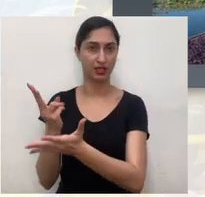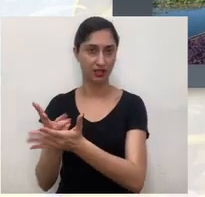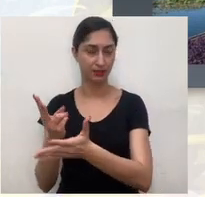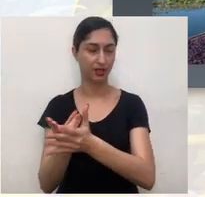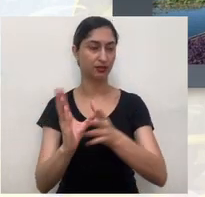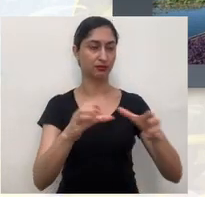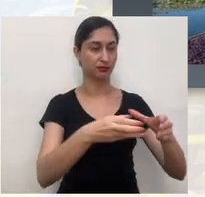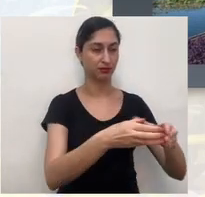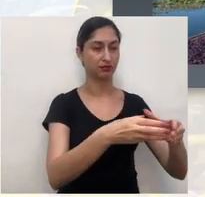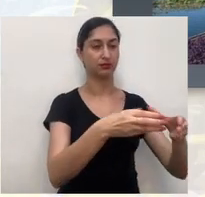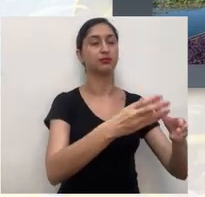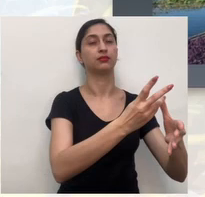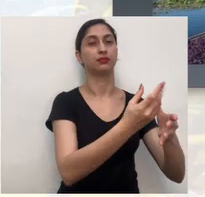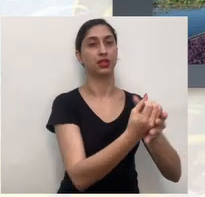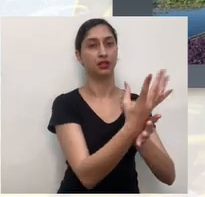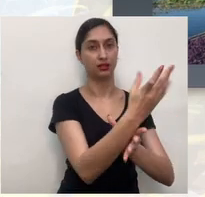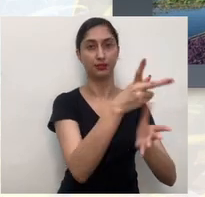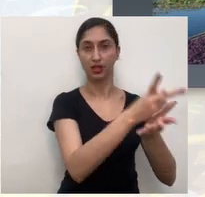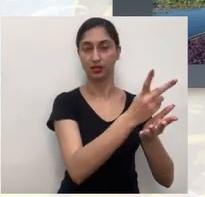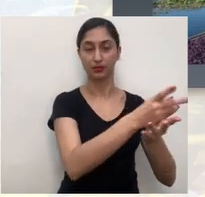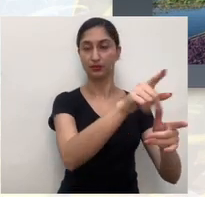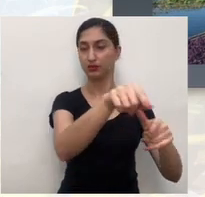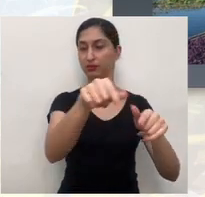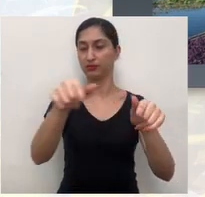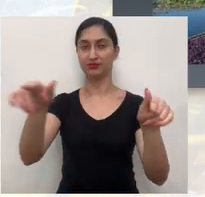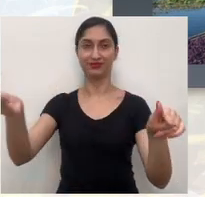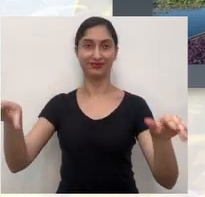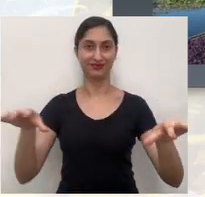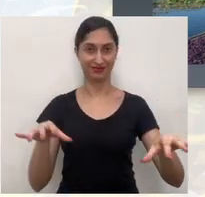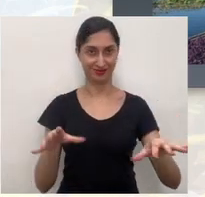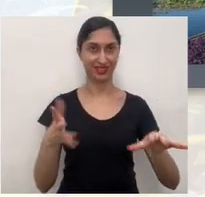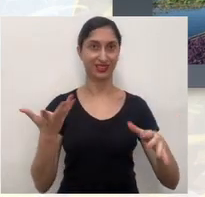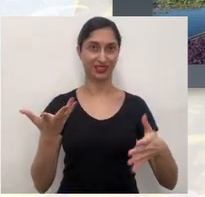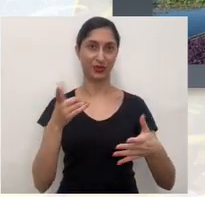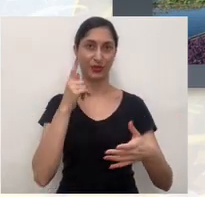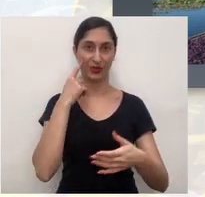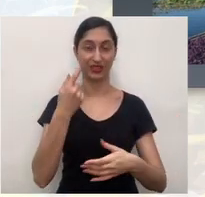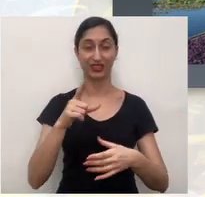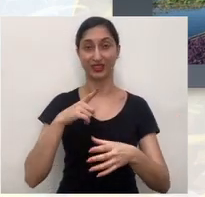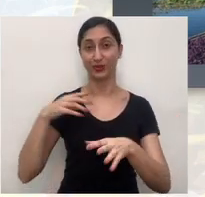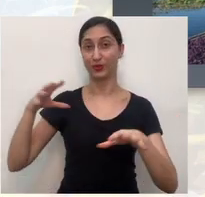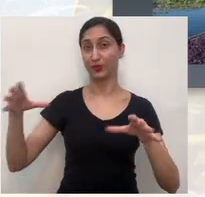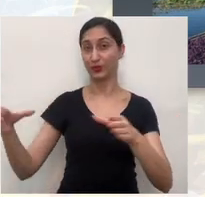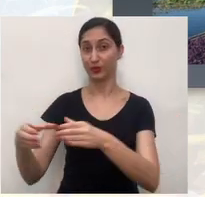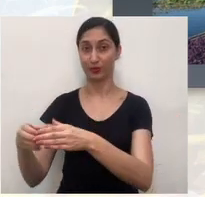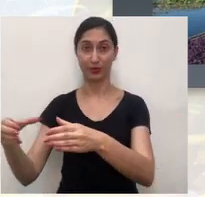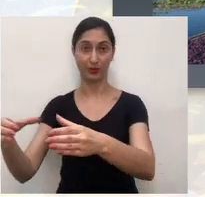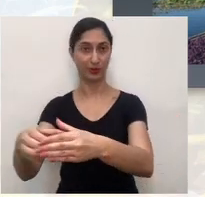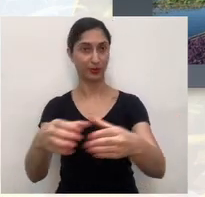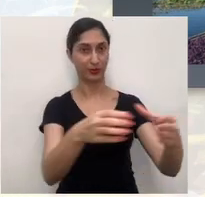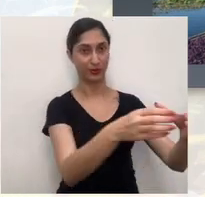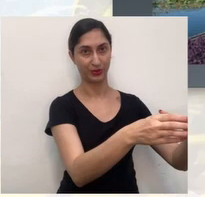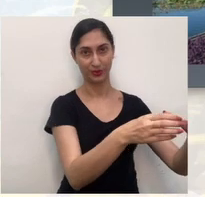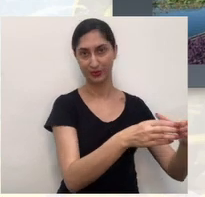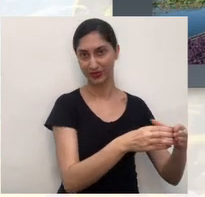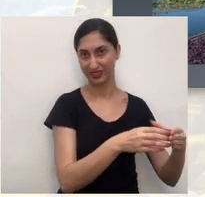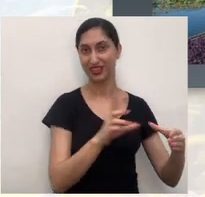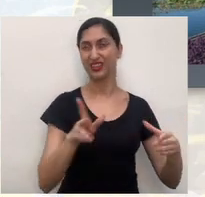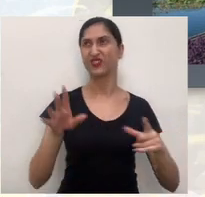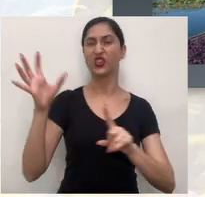e XIX. Aqui tem outro grupo, né? Esse grupo está amarradíssimo no desenho de